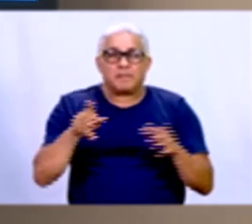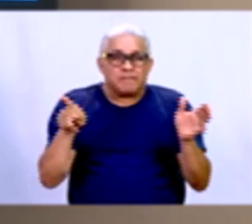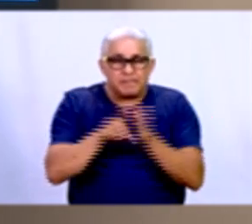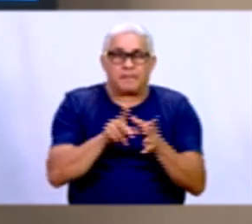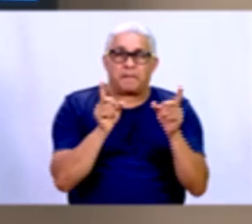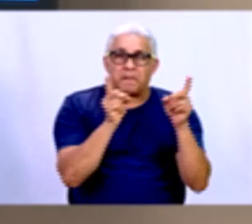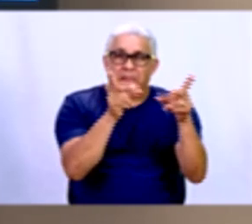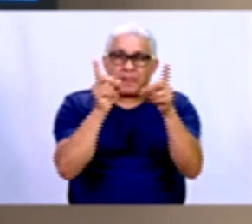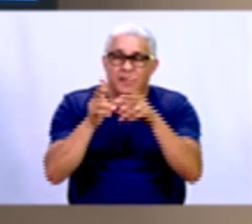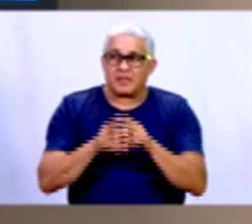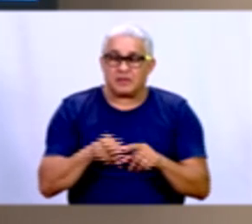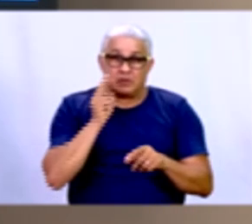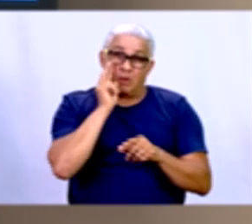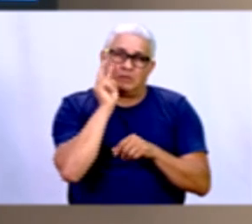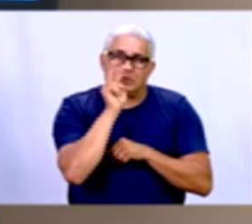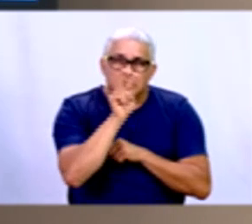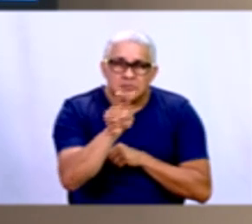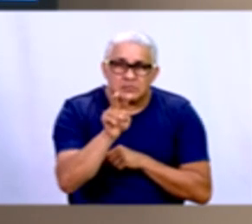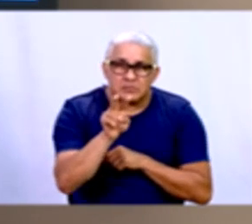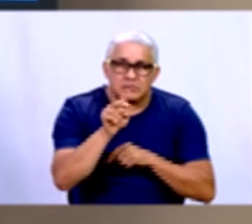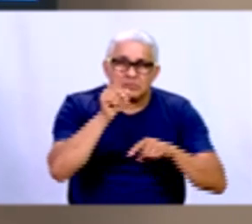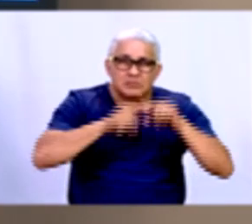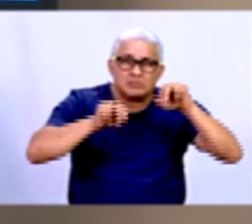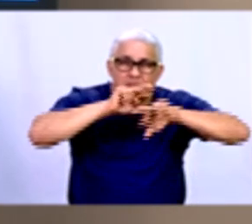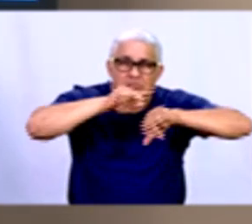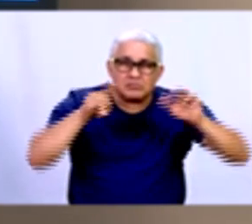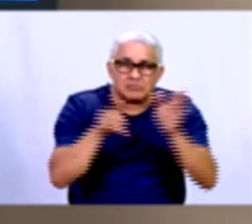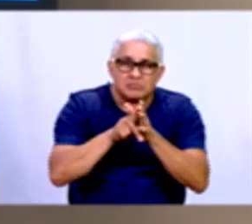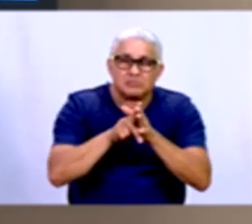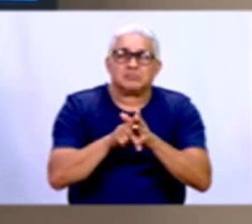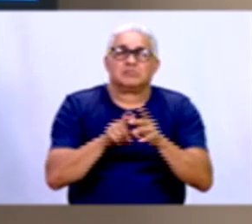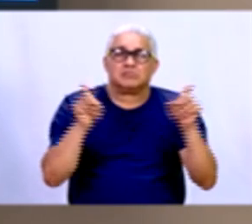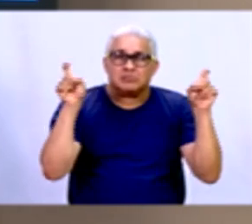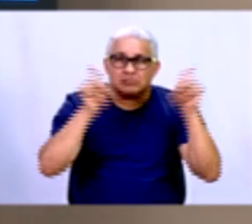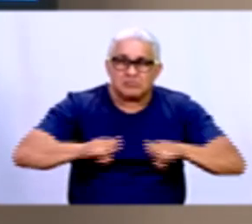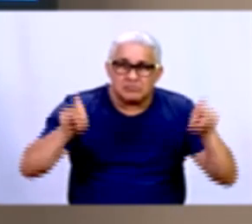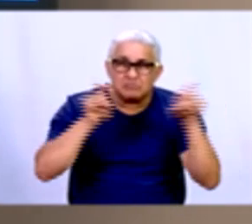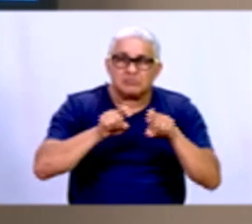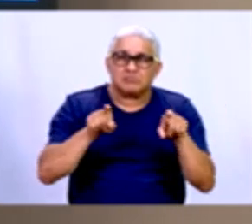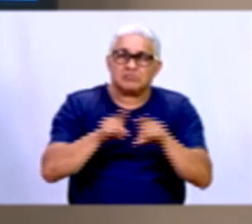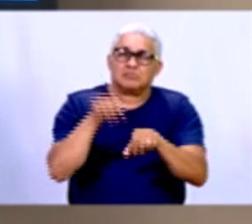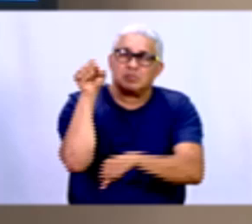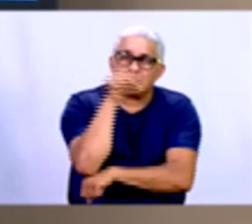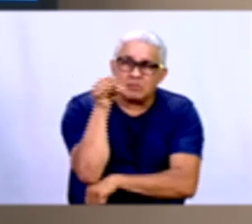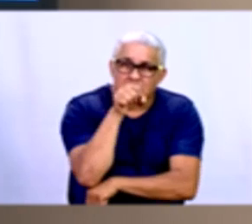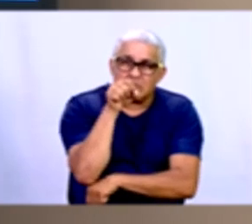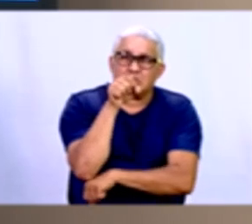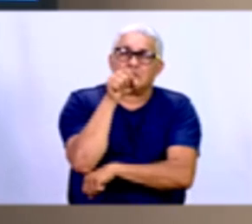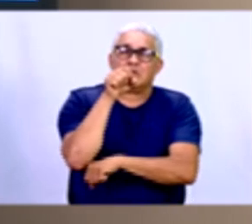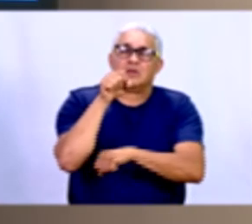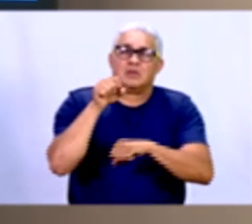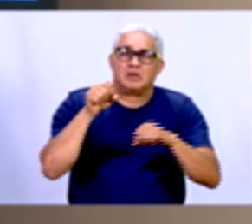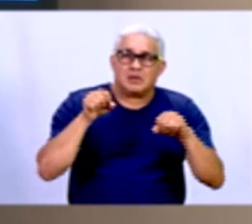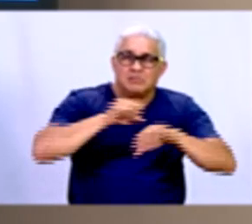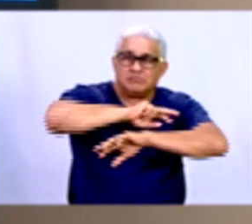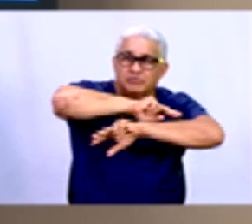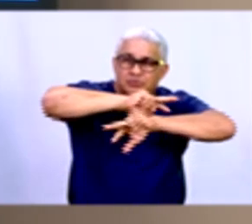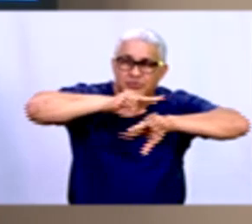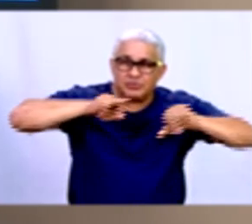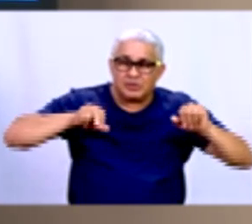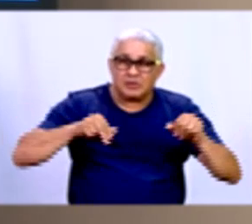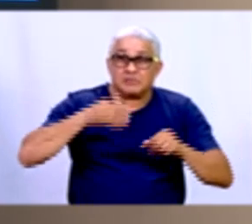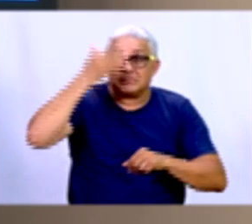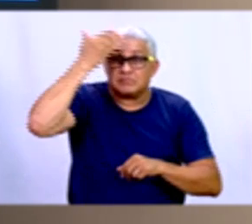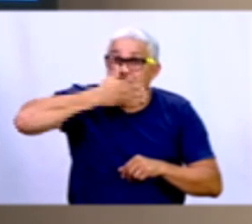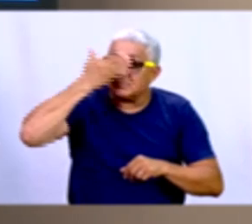né? Eu estou vendo lá produtos de informática, automotivos, móveis, mas eles não estão vendo